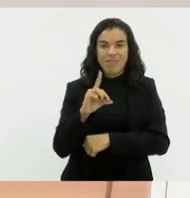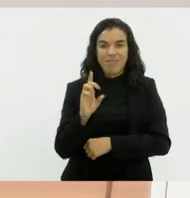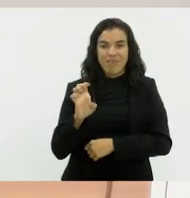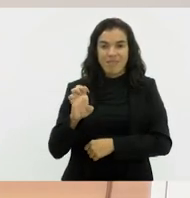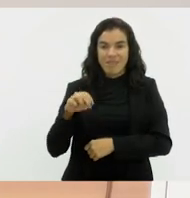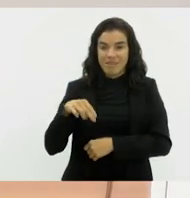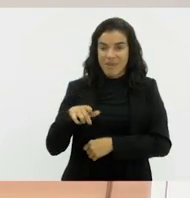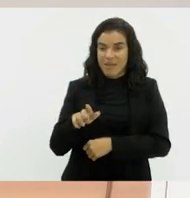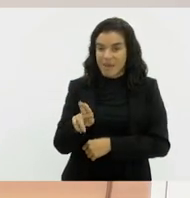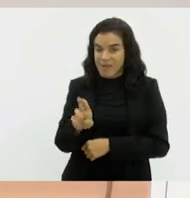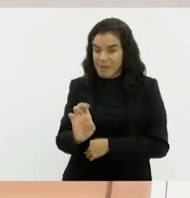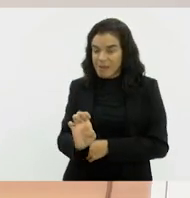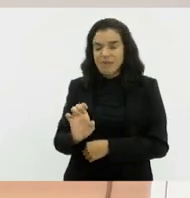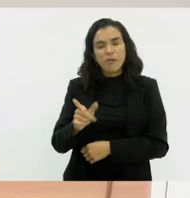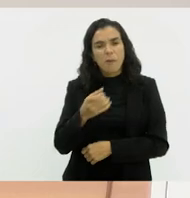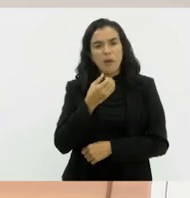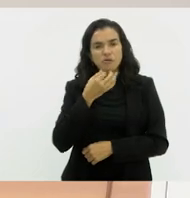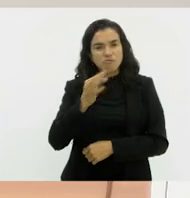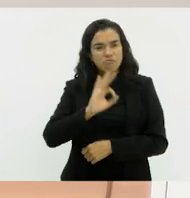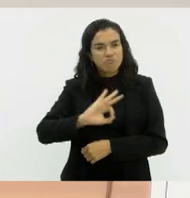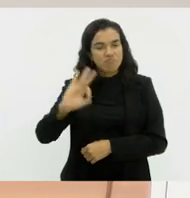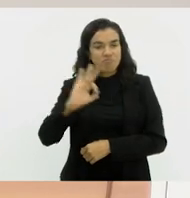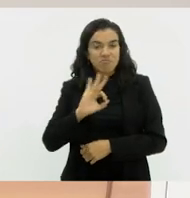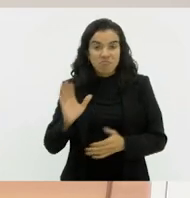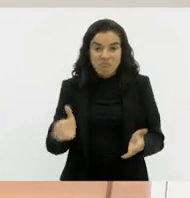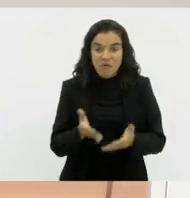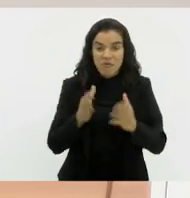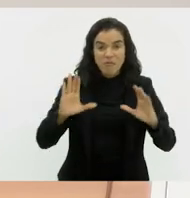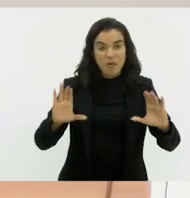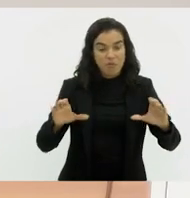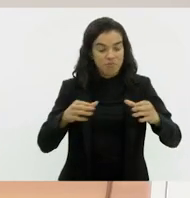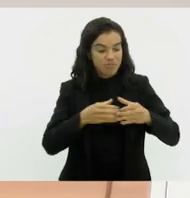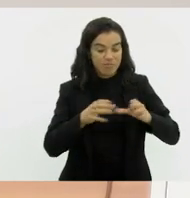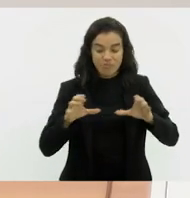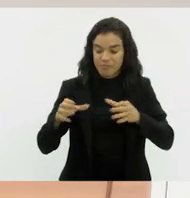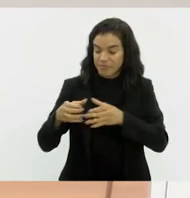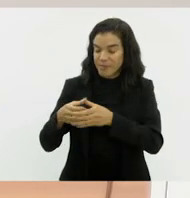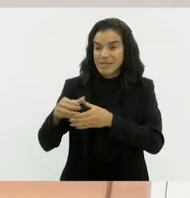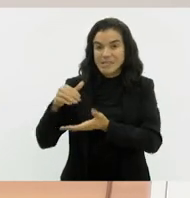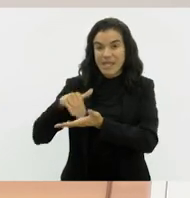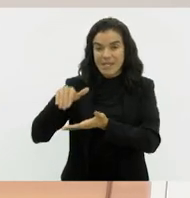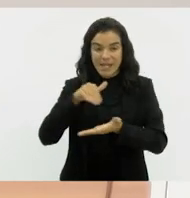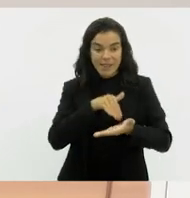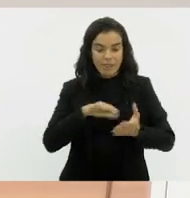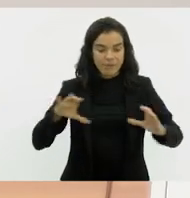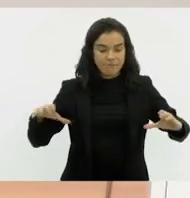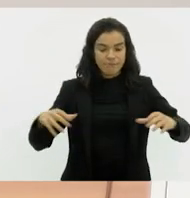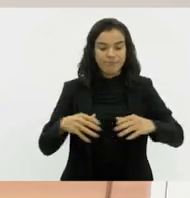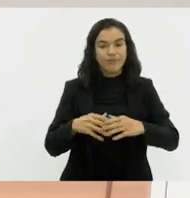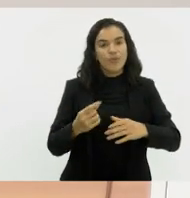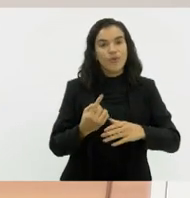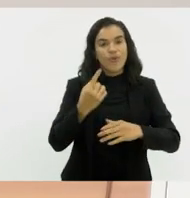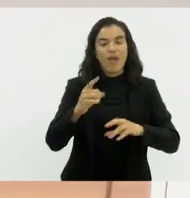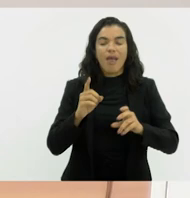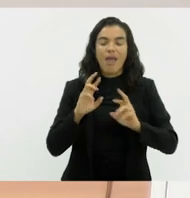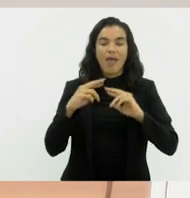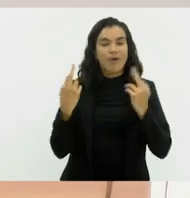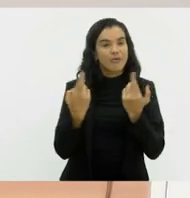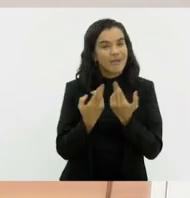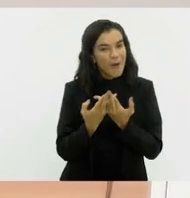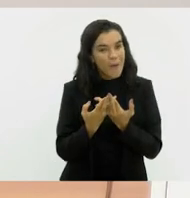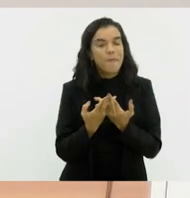gente promover essa reunião com as duas secretarias, externando também a nossa preocupação com a